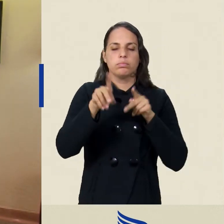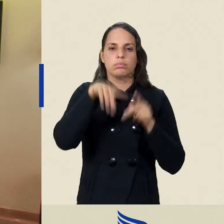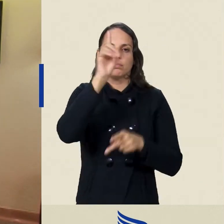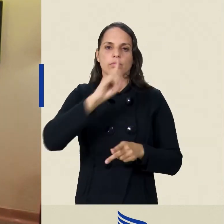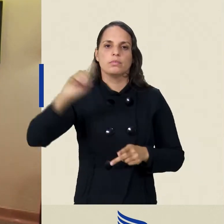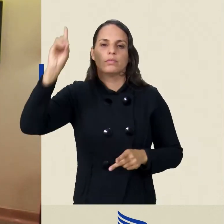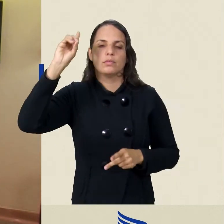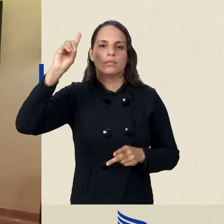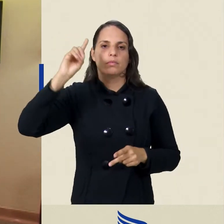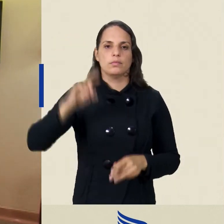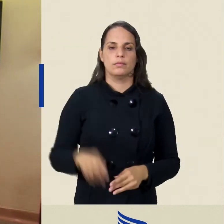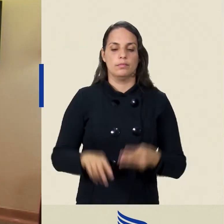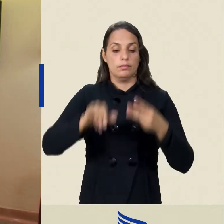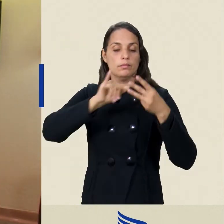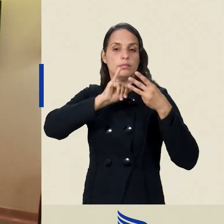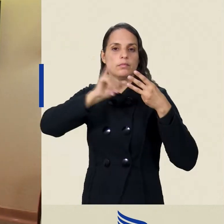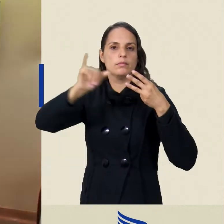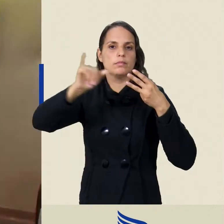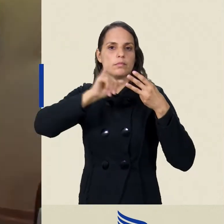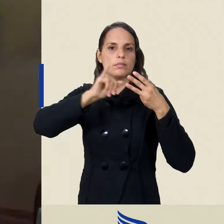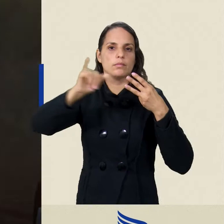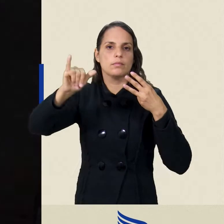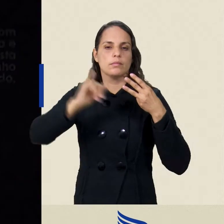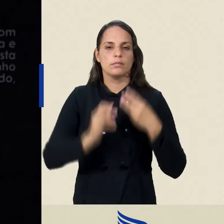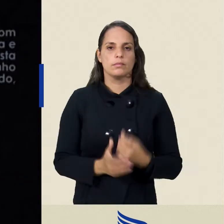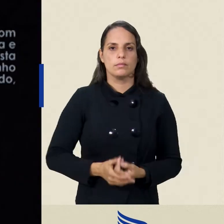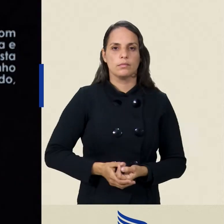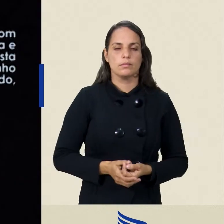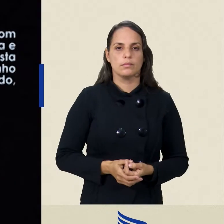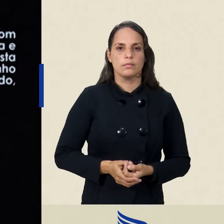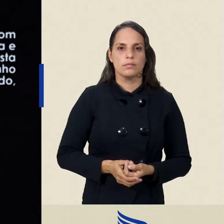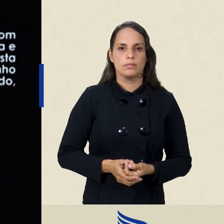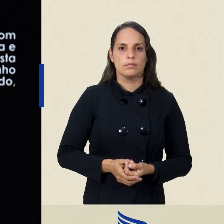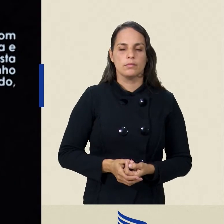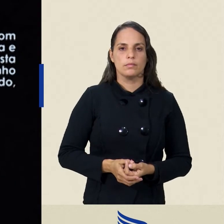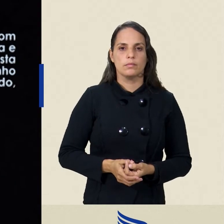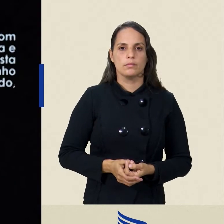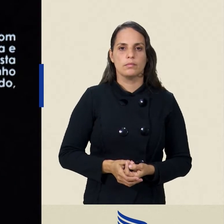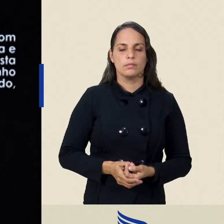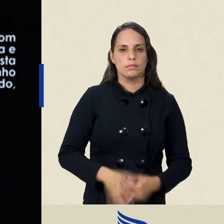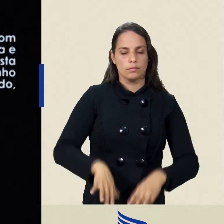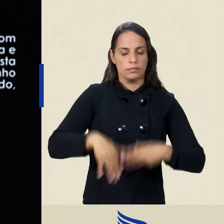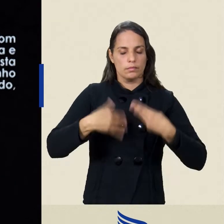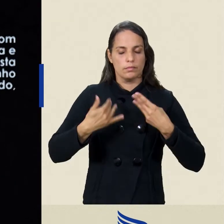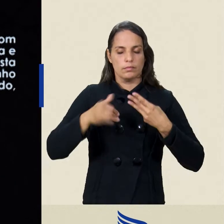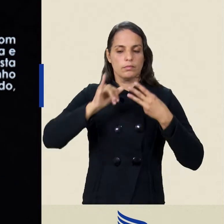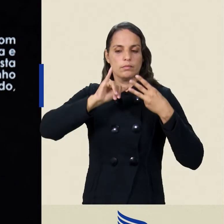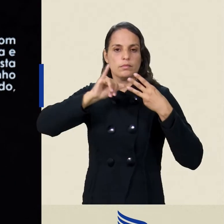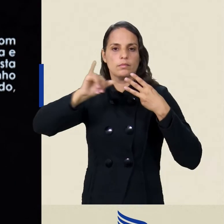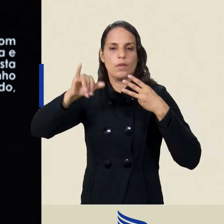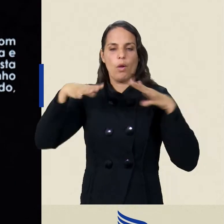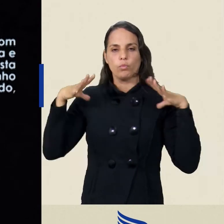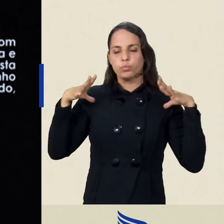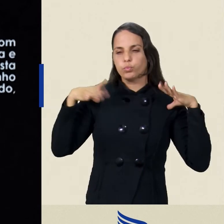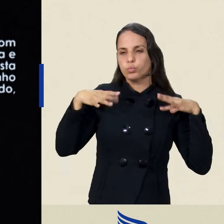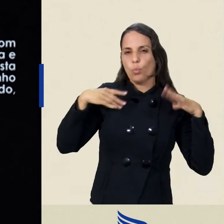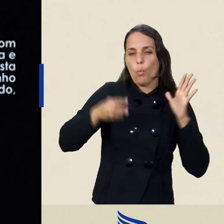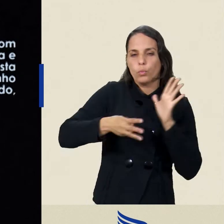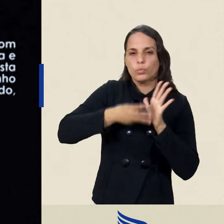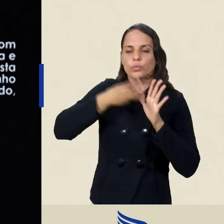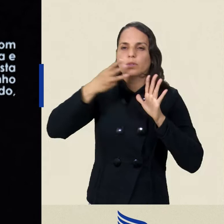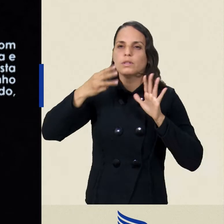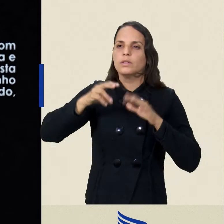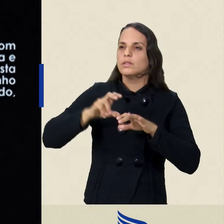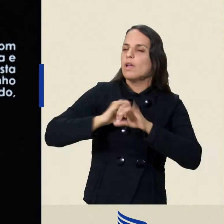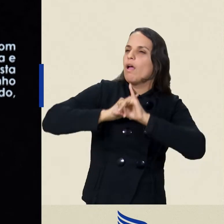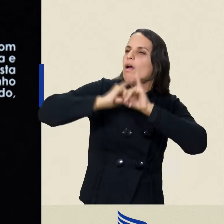Seguiu o terceiro anjo com a seguinte mensagem: E o seguiu o terceiro anjo, dizendo com grande voz: Se alguém